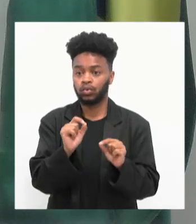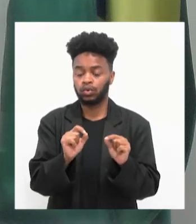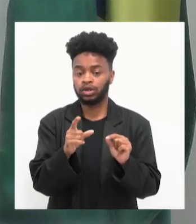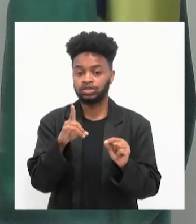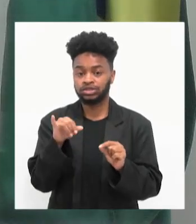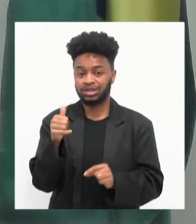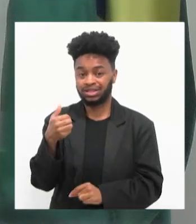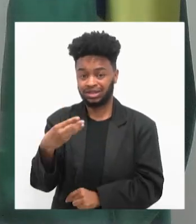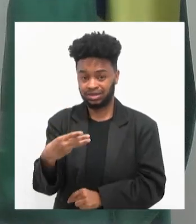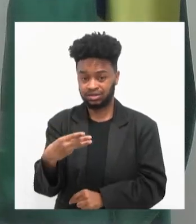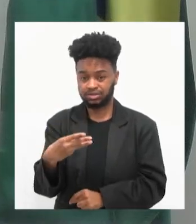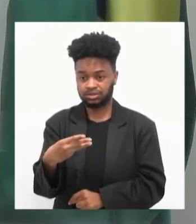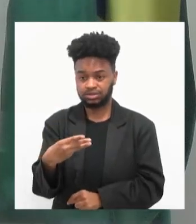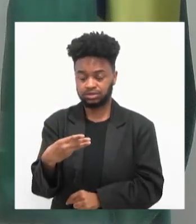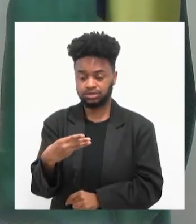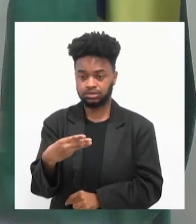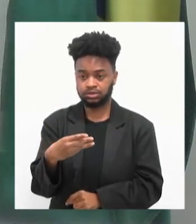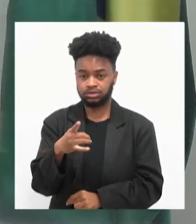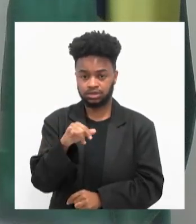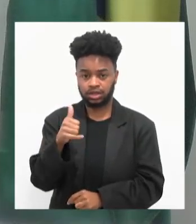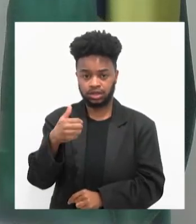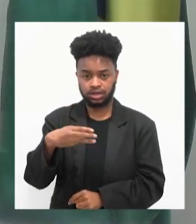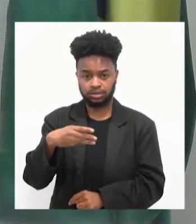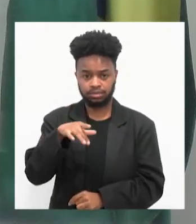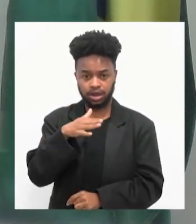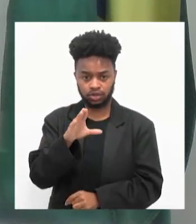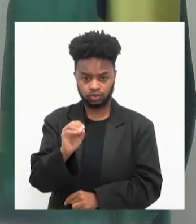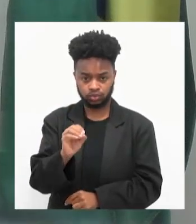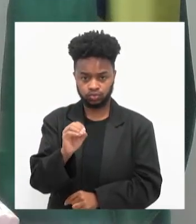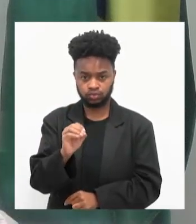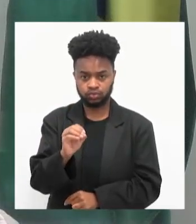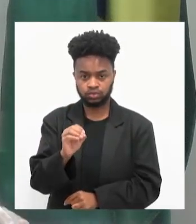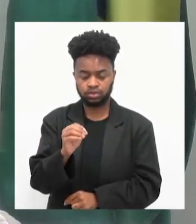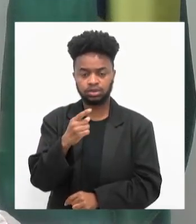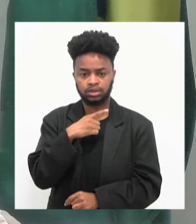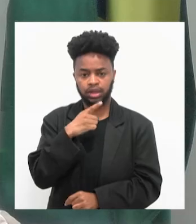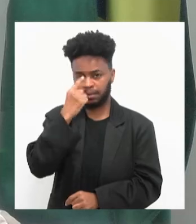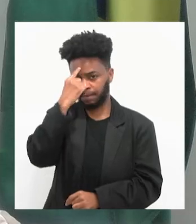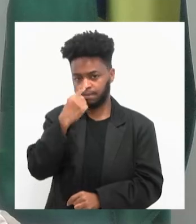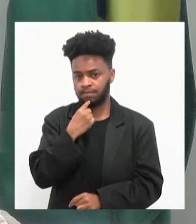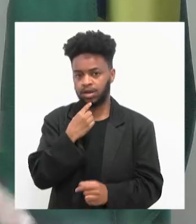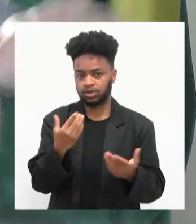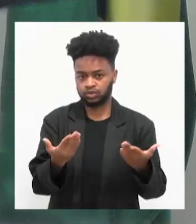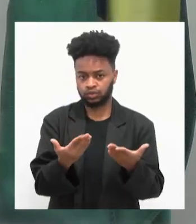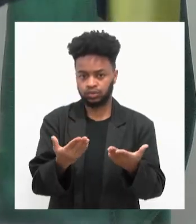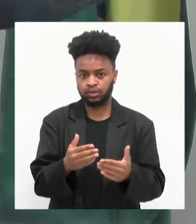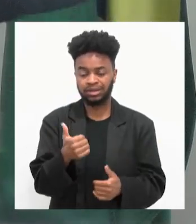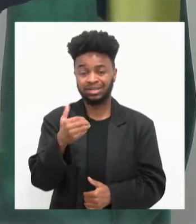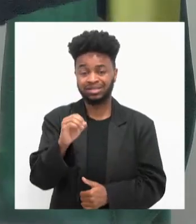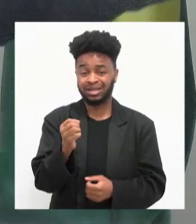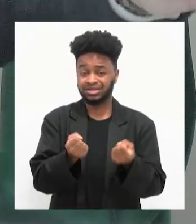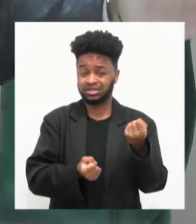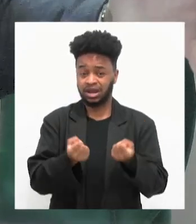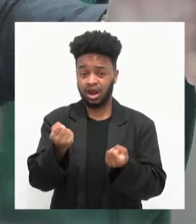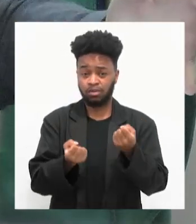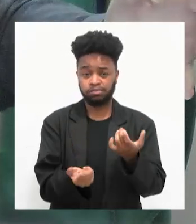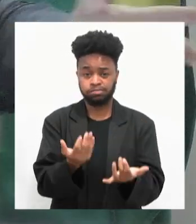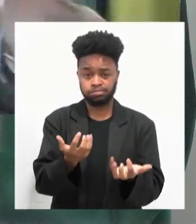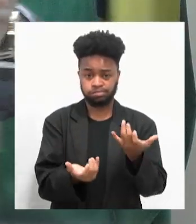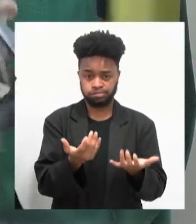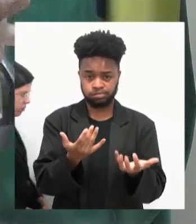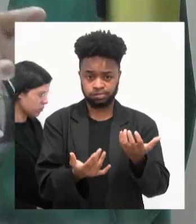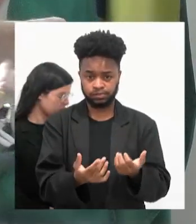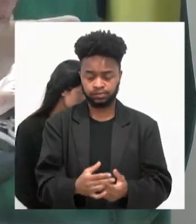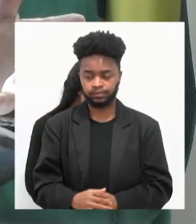dia 13 de março. Acabei de receber agora uma imagem aqui. Tem mais de 10 carros queimados lá agora, presidente.